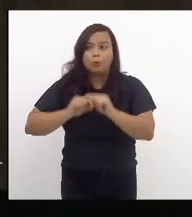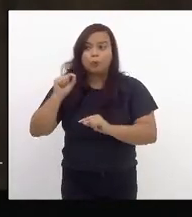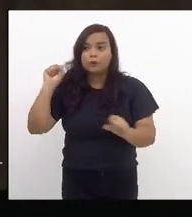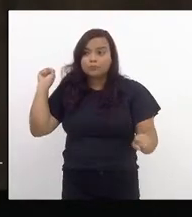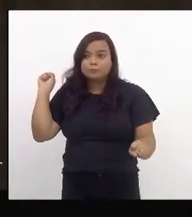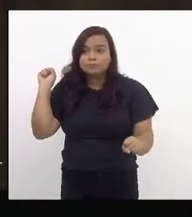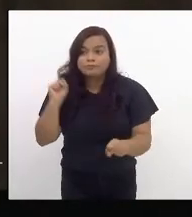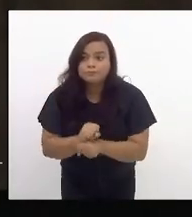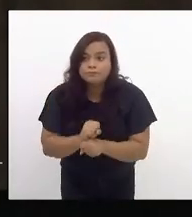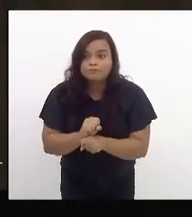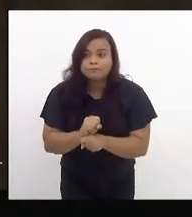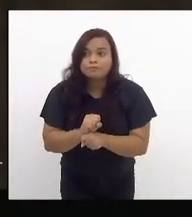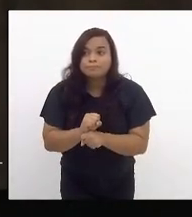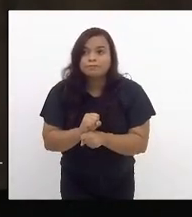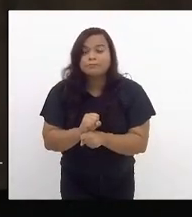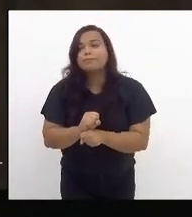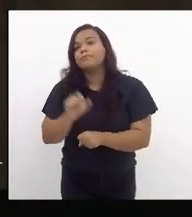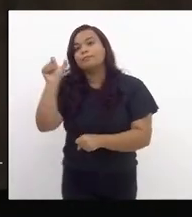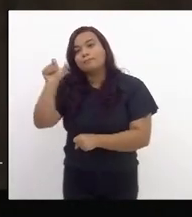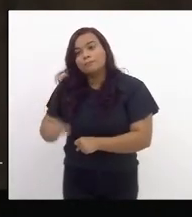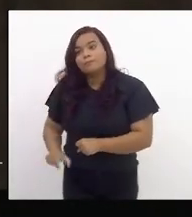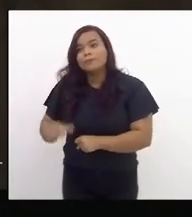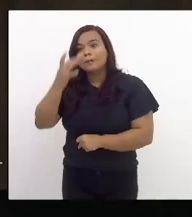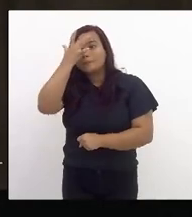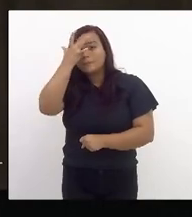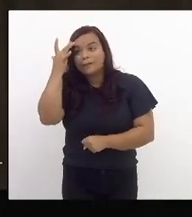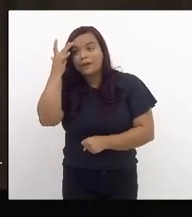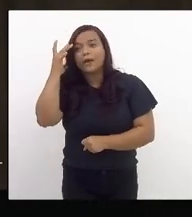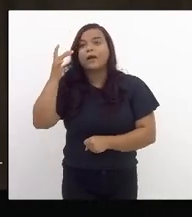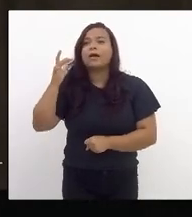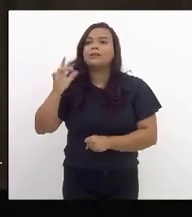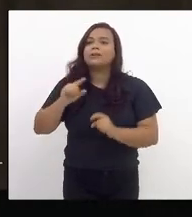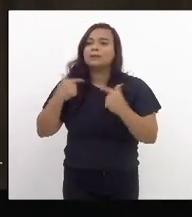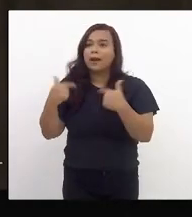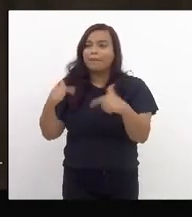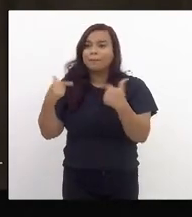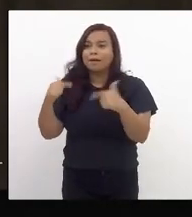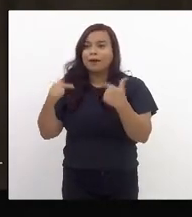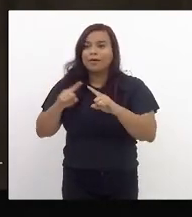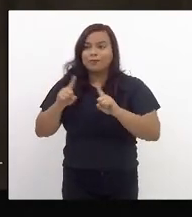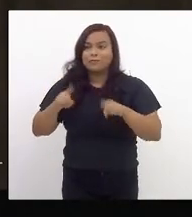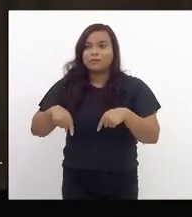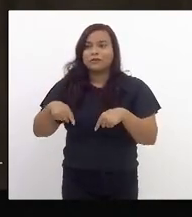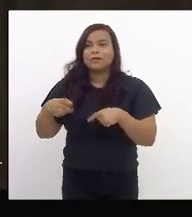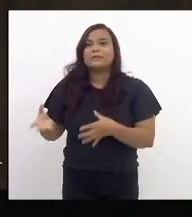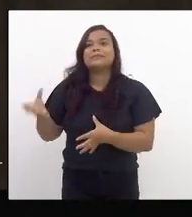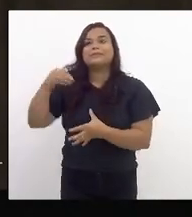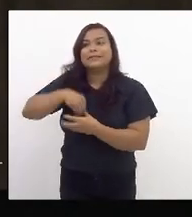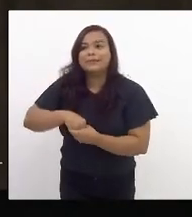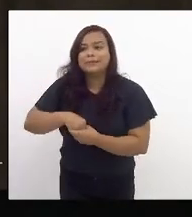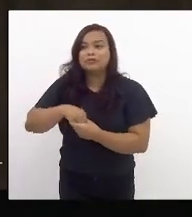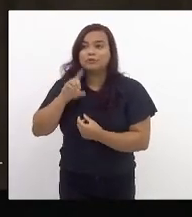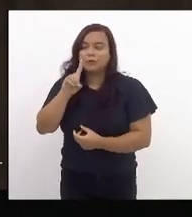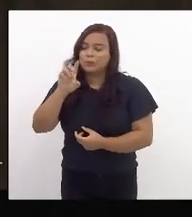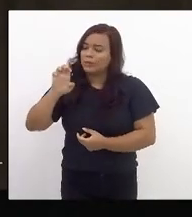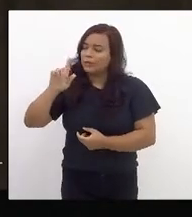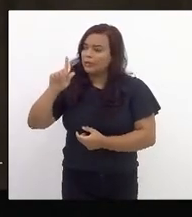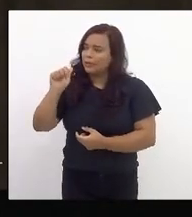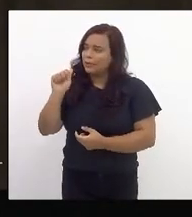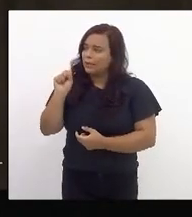impedia que o agente do Degase portasse arma dentro das unidades. Das